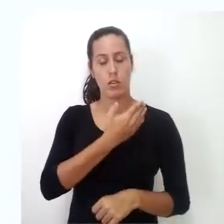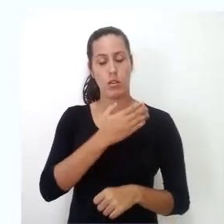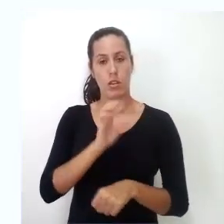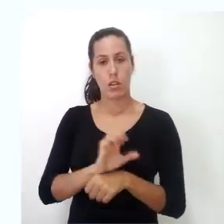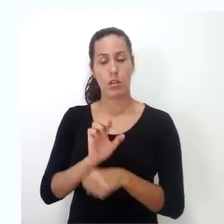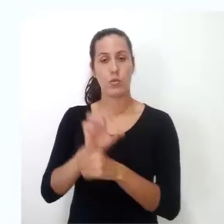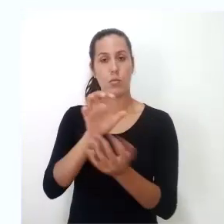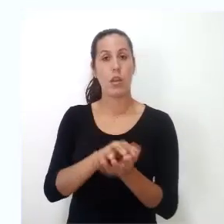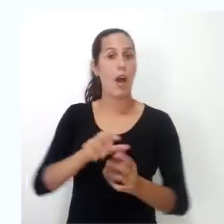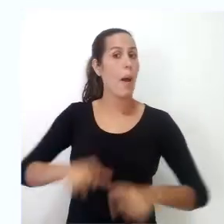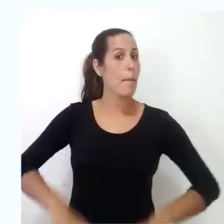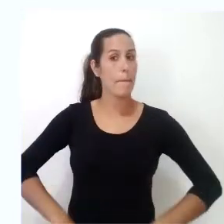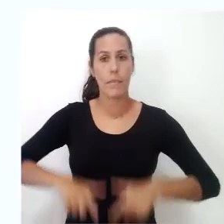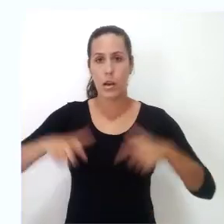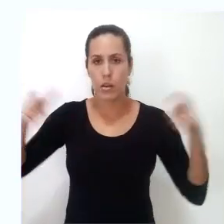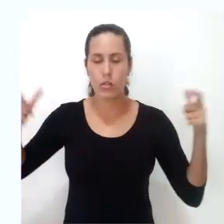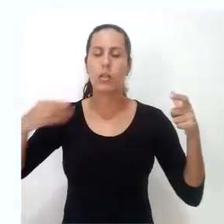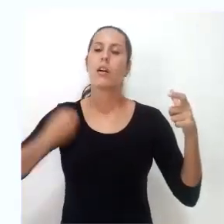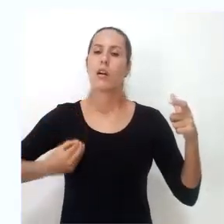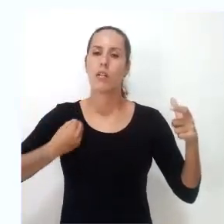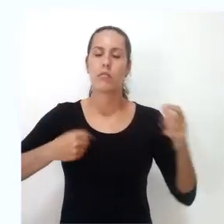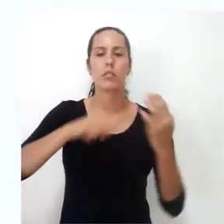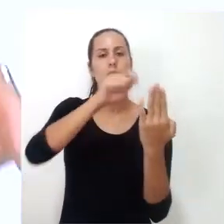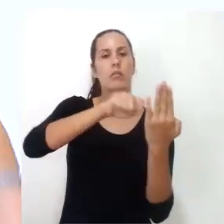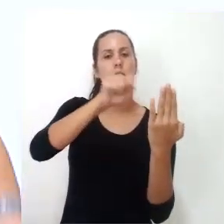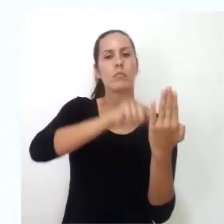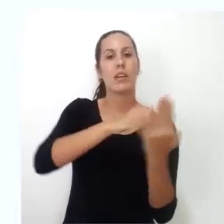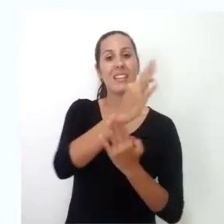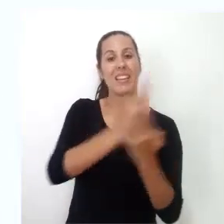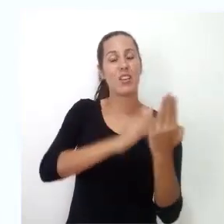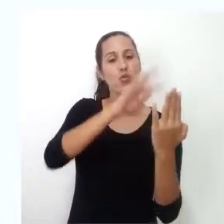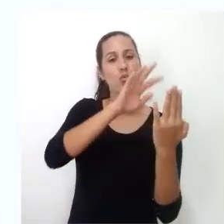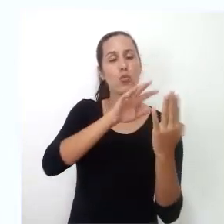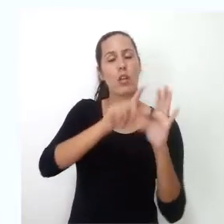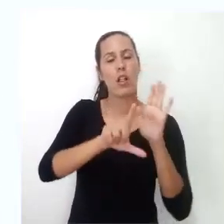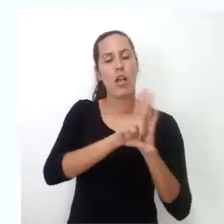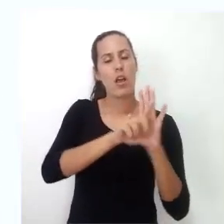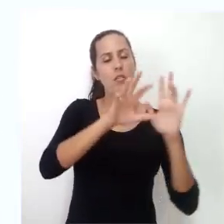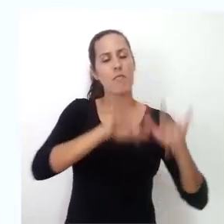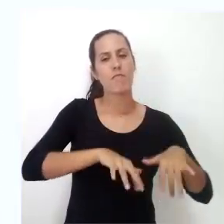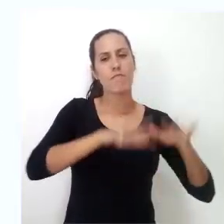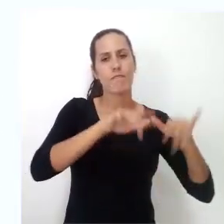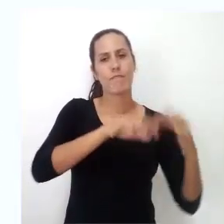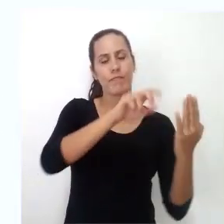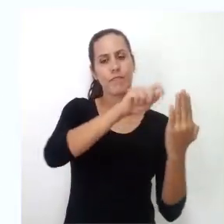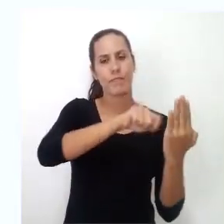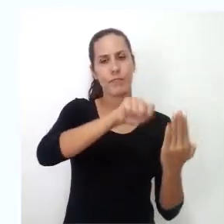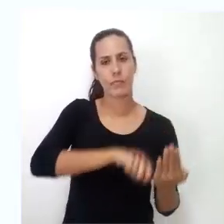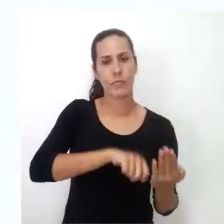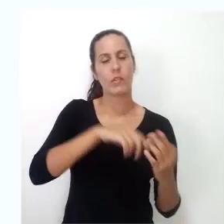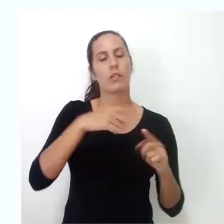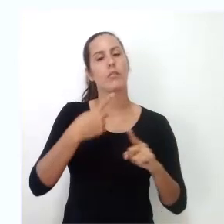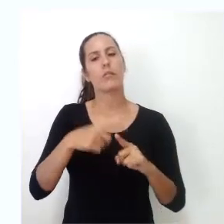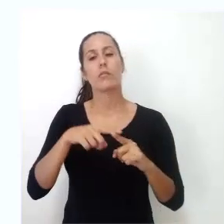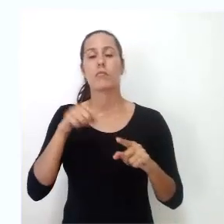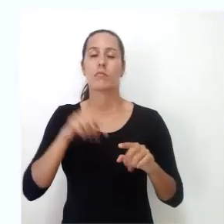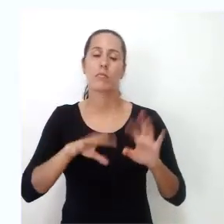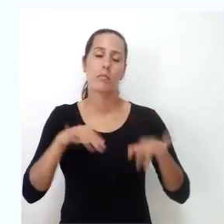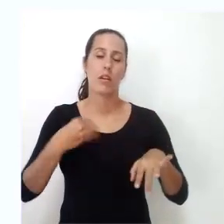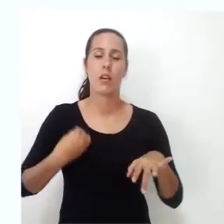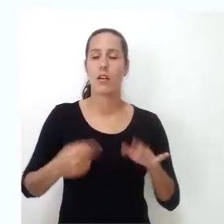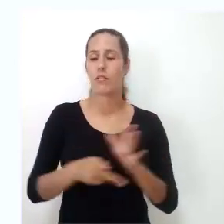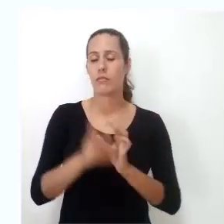estão escritas, é porque nós podemos recorrer a tais textos. Lembrar que esses textos garantem o quê? A vida